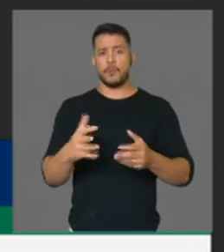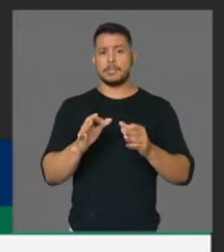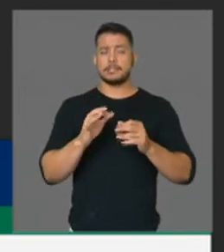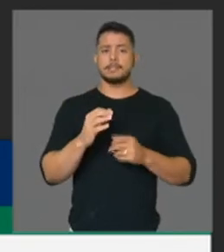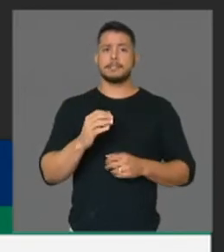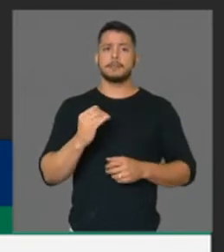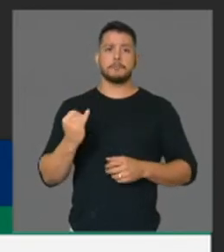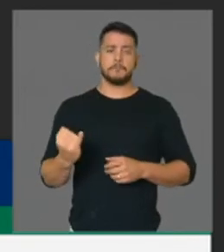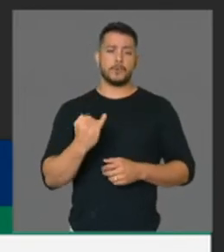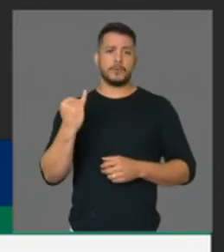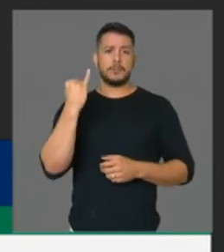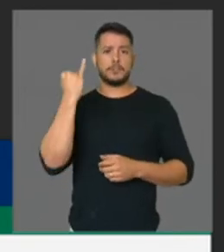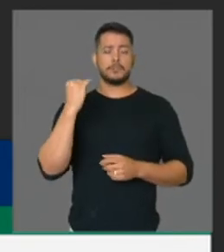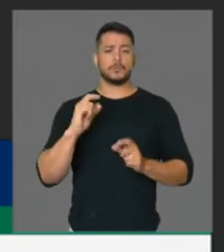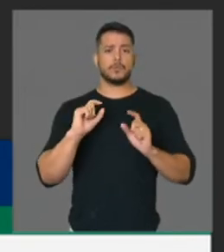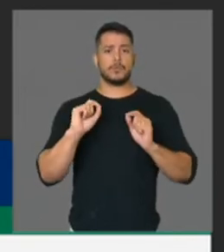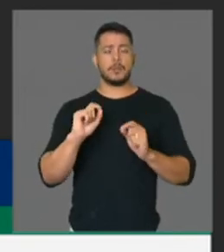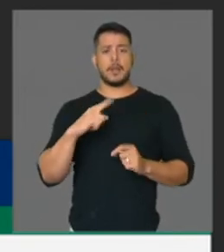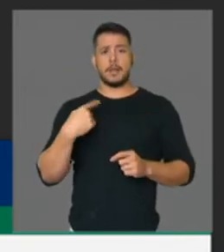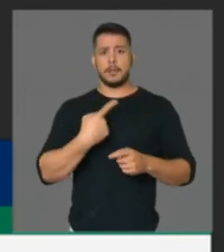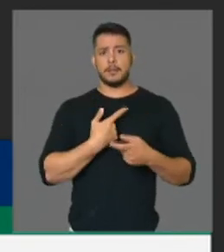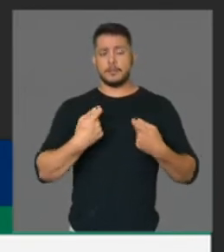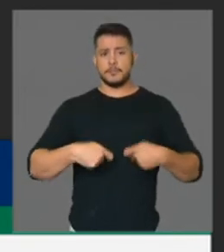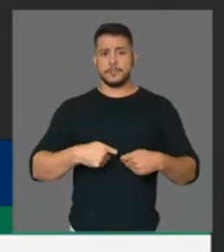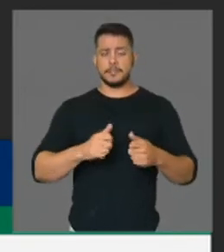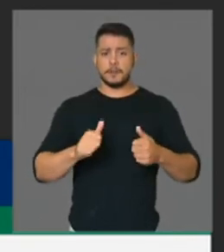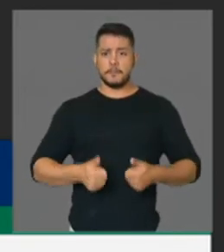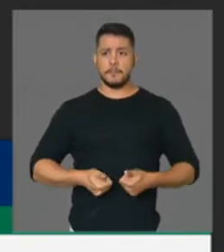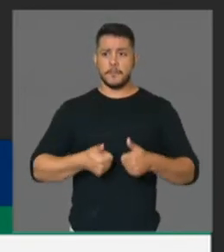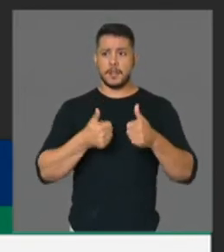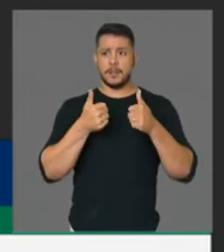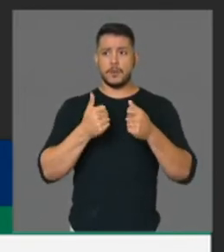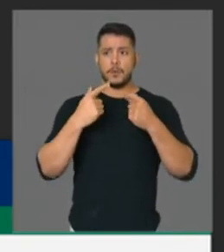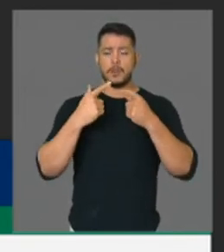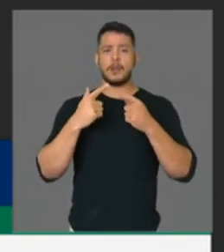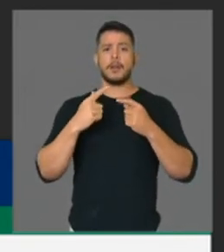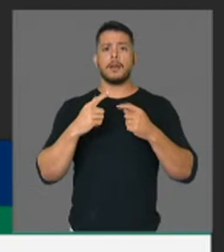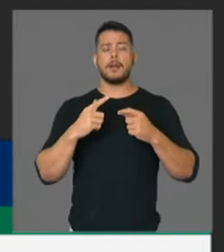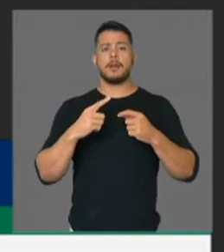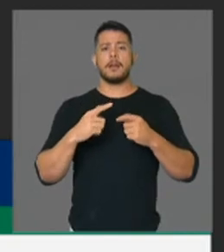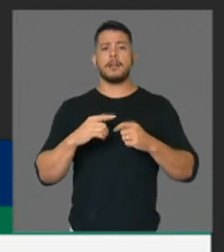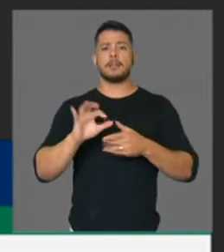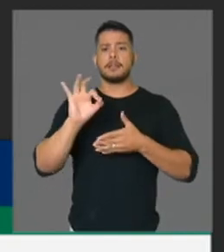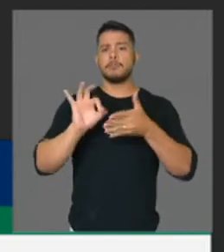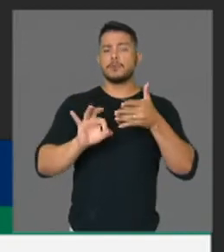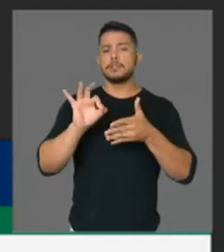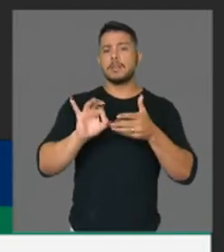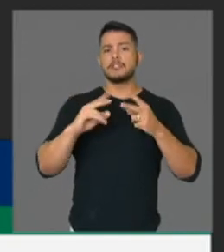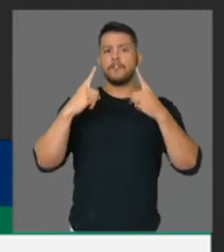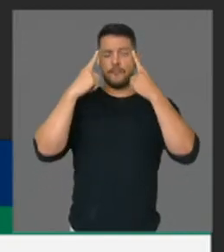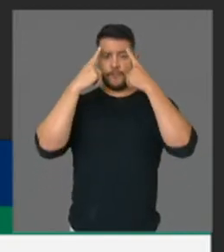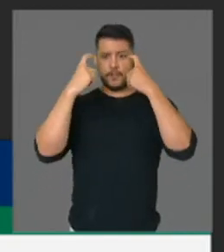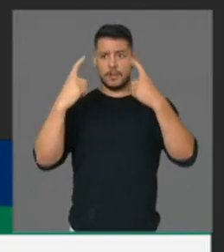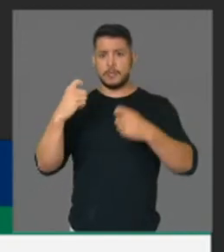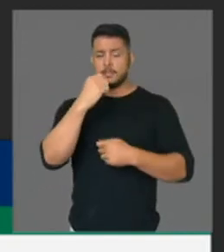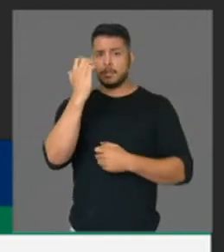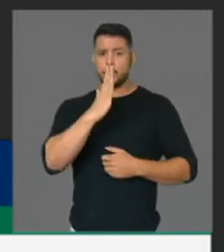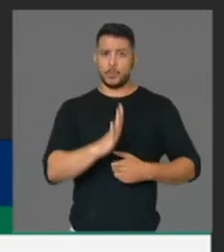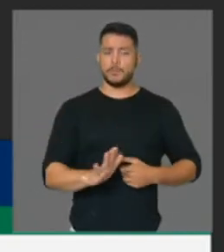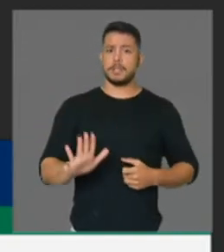nós melhorarmos os índices de violência no Brasil. Enquanto perdurar a indústria da